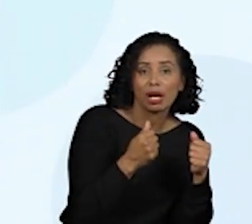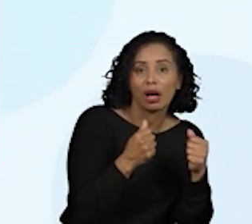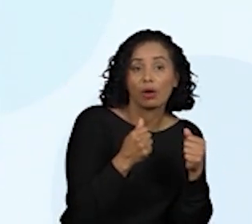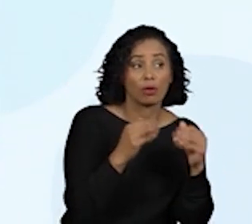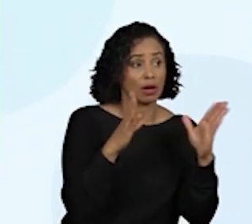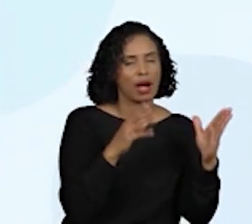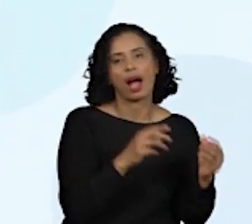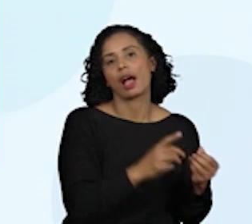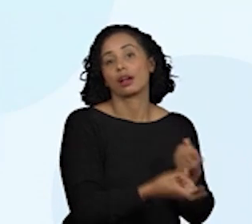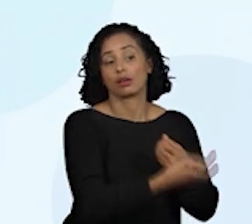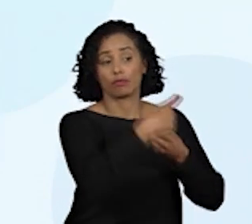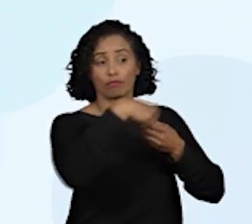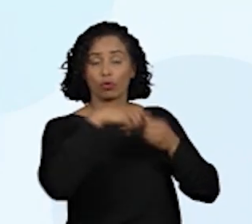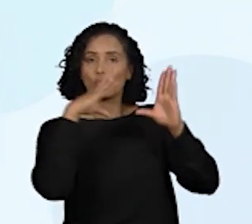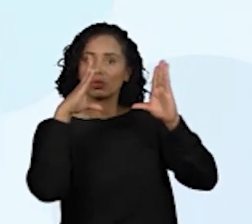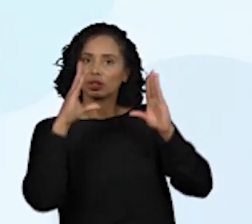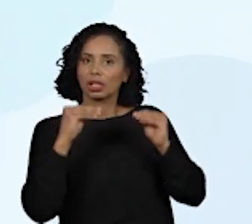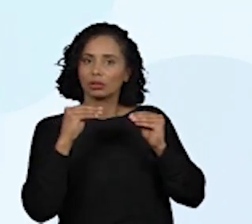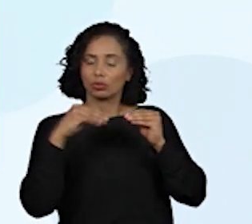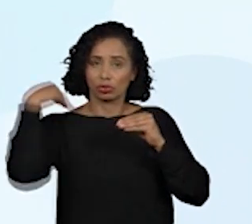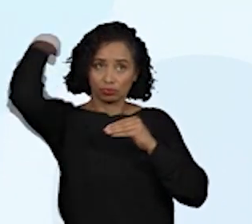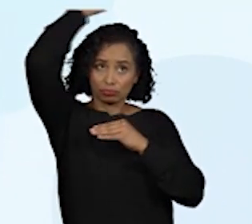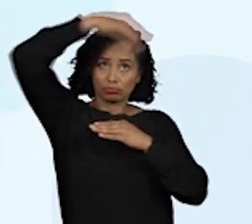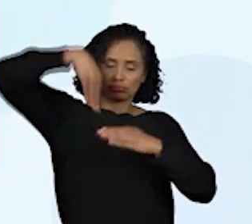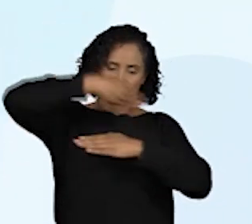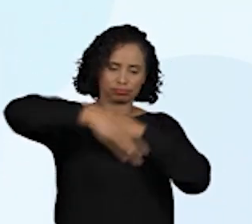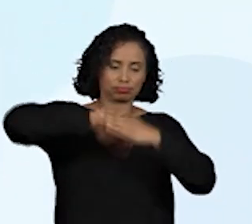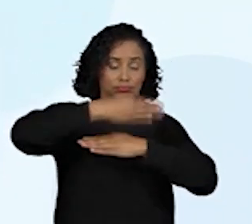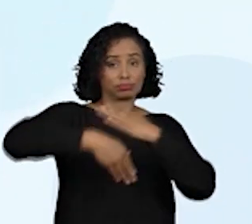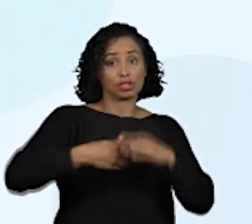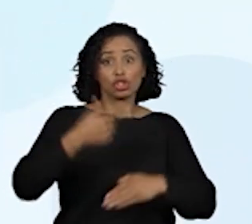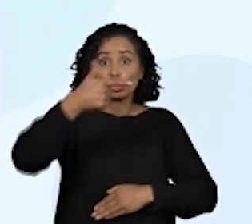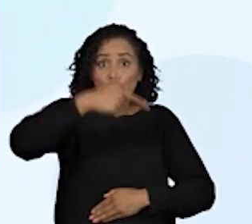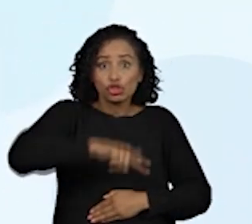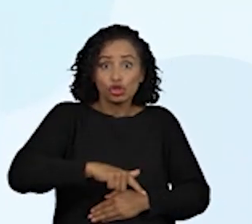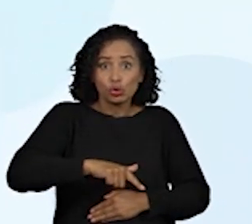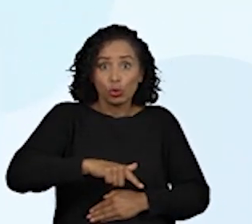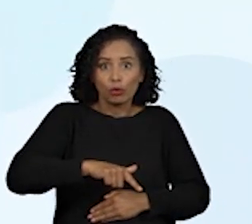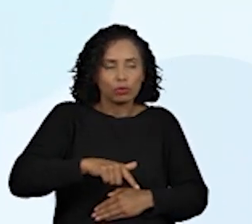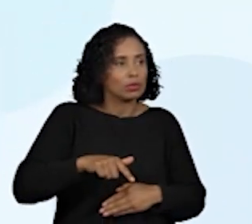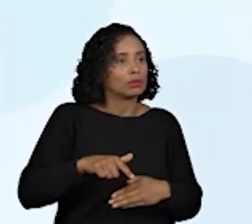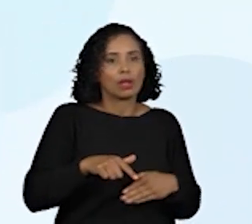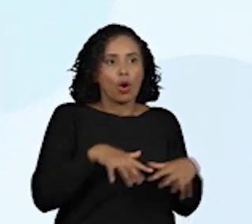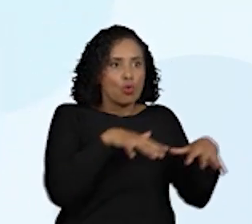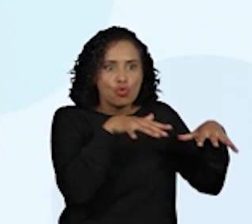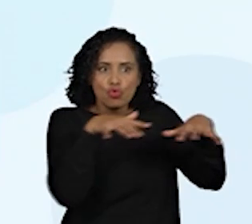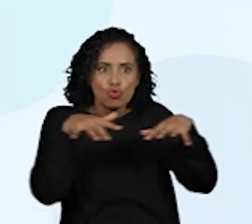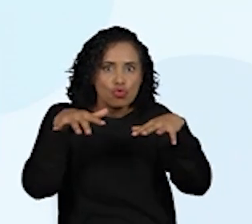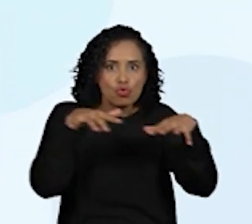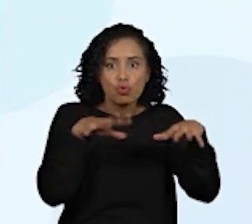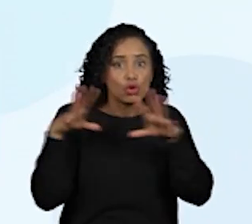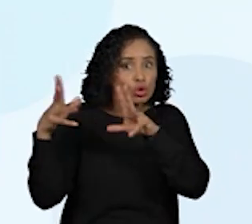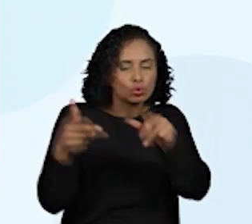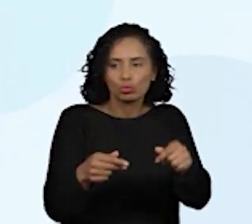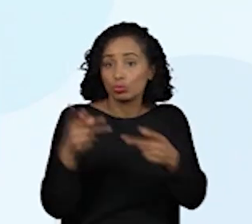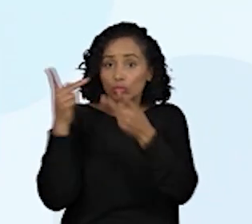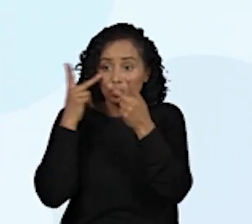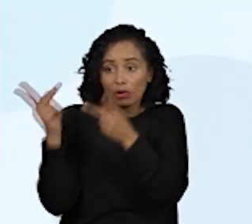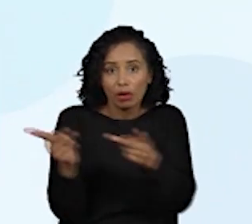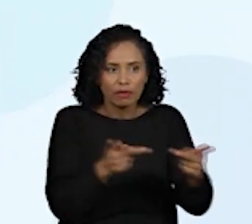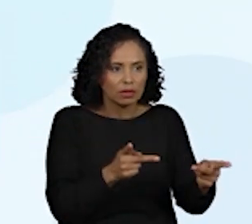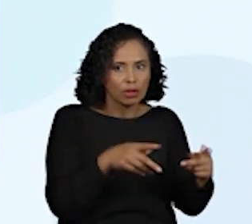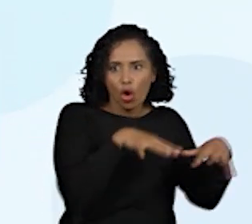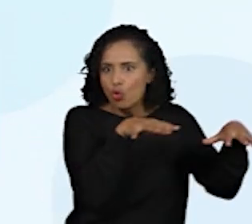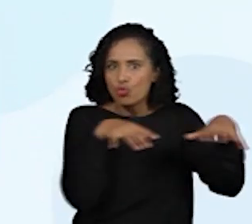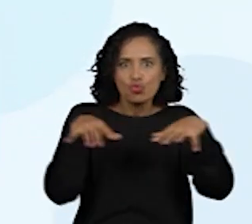assombrando qualquer visitante que tenta chegar perto do local. Vejam, a